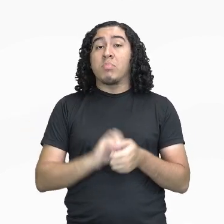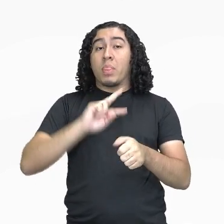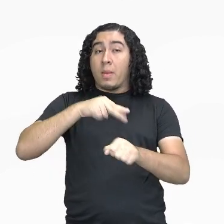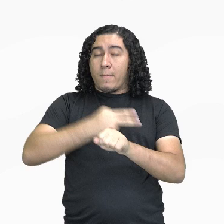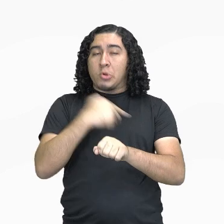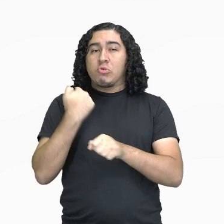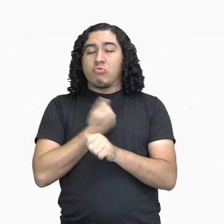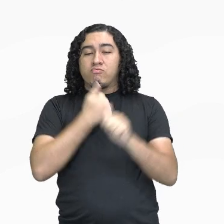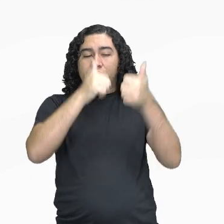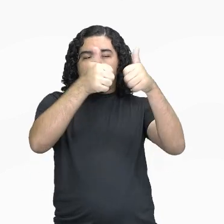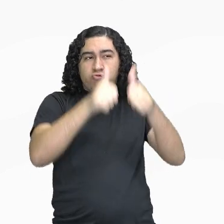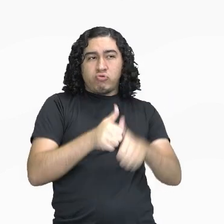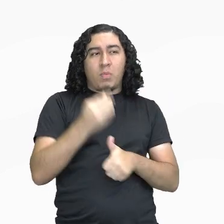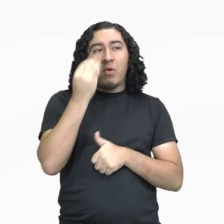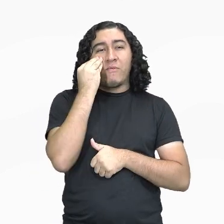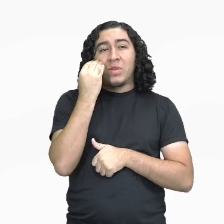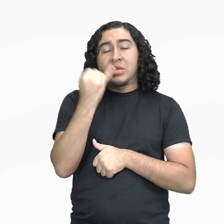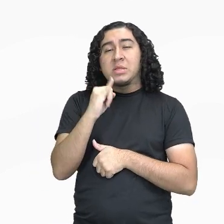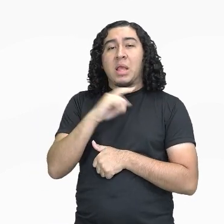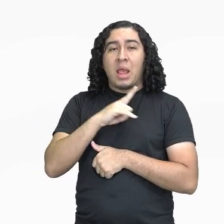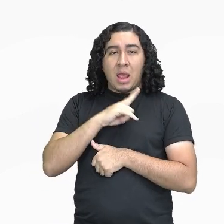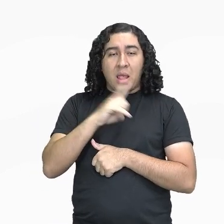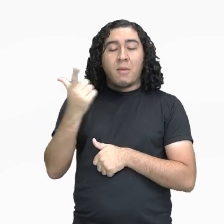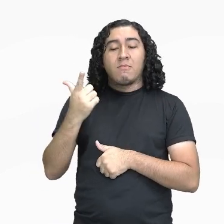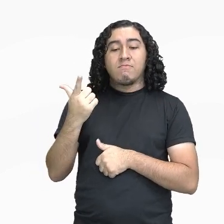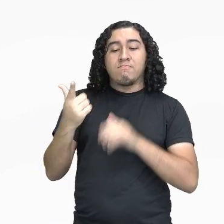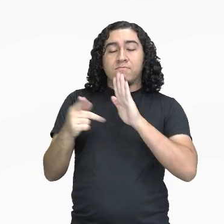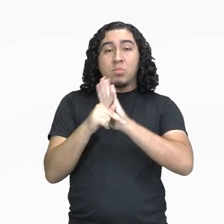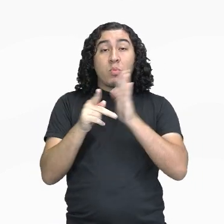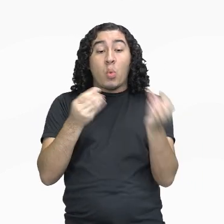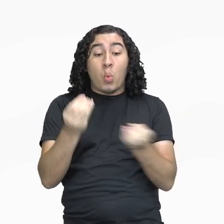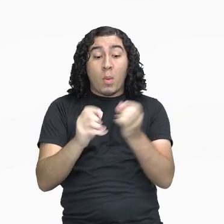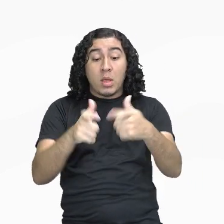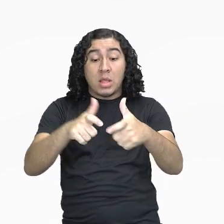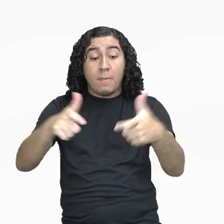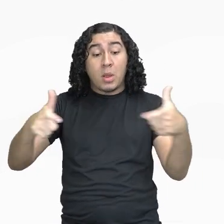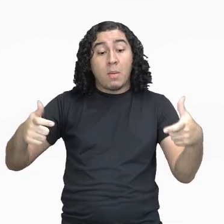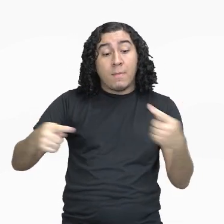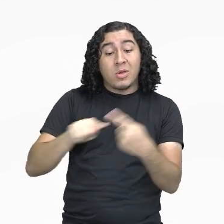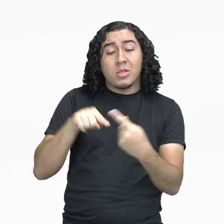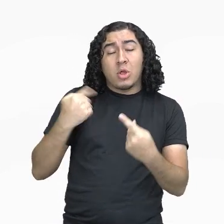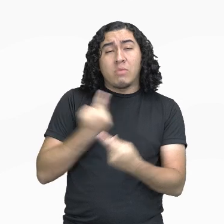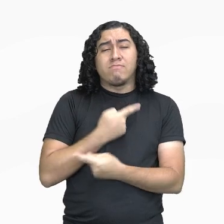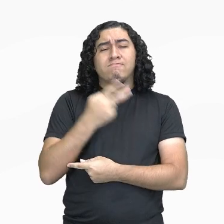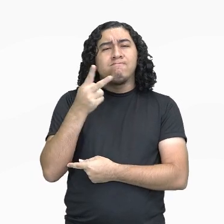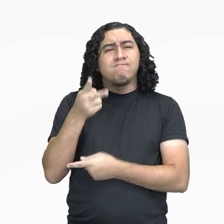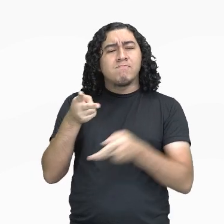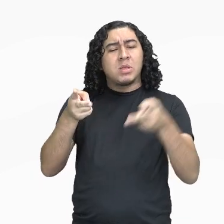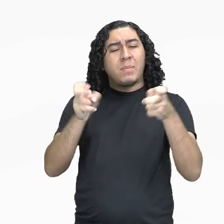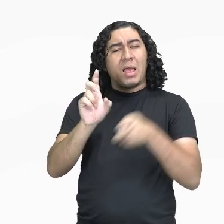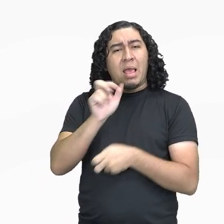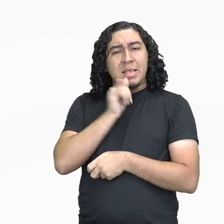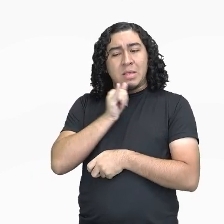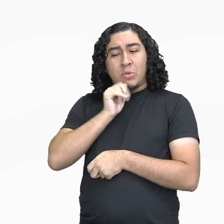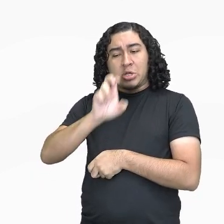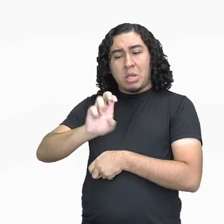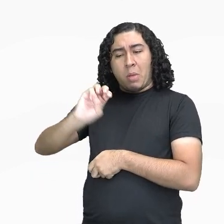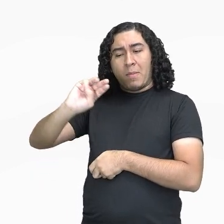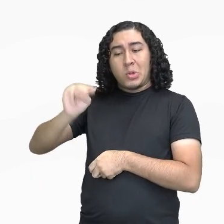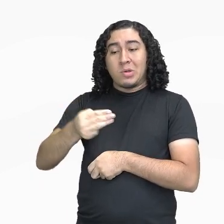vai tentar ter uma noção da ideia desse tamanho, né? Porque às vezes quando a gente fala nessa quantidade, a gente não